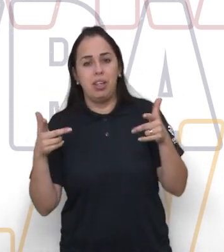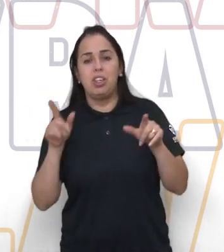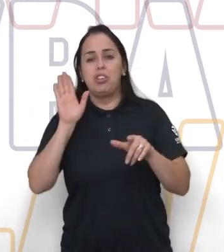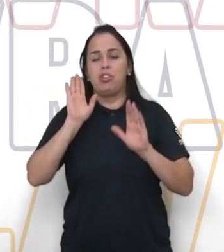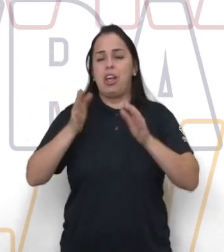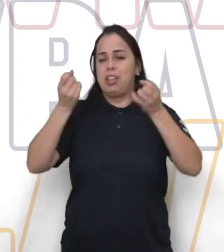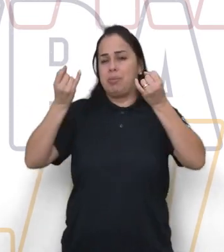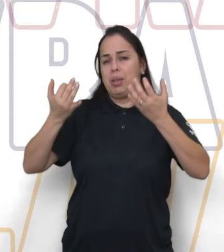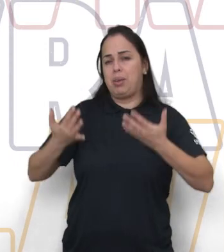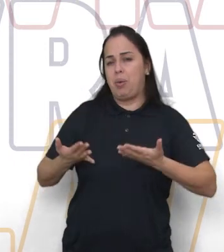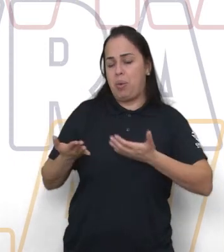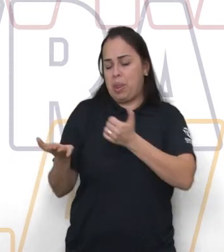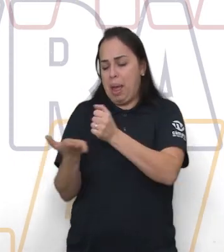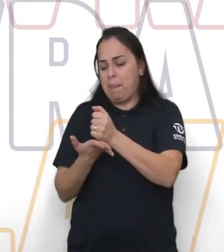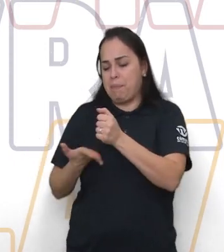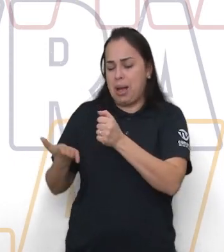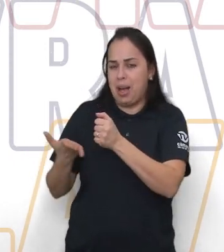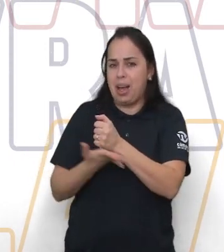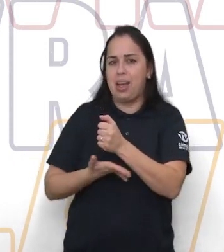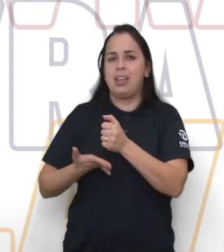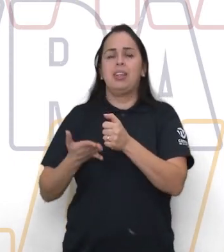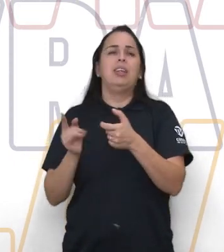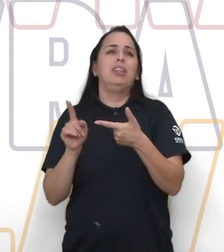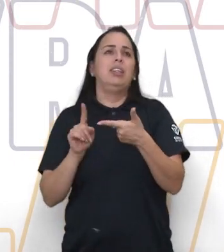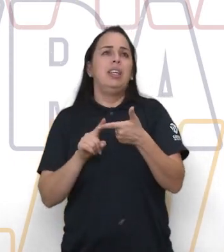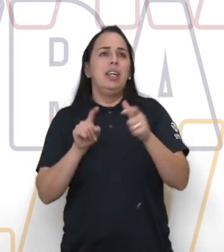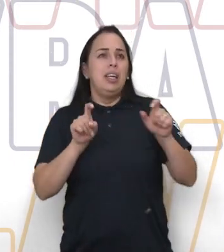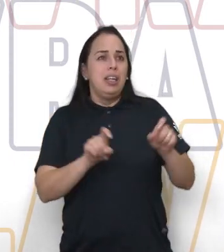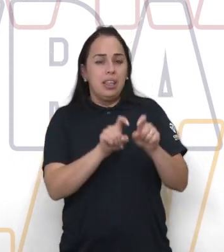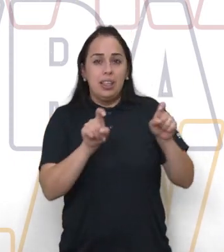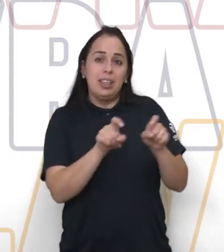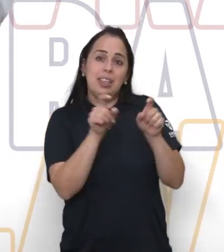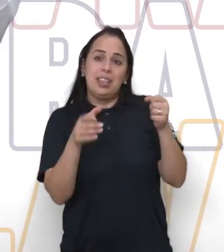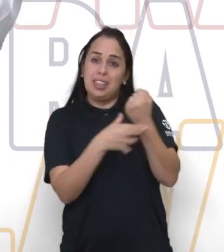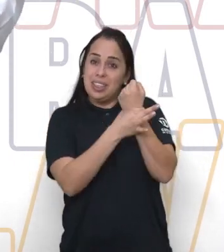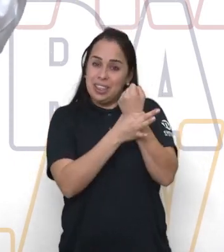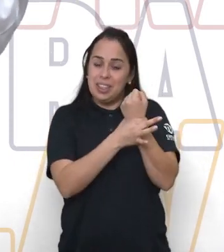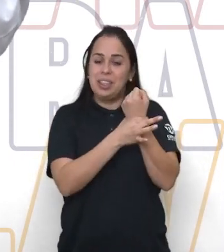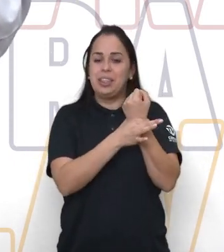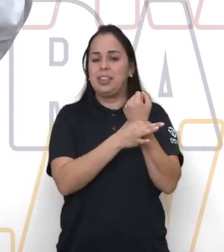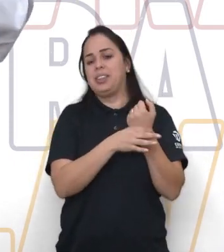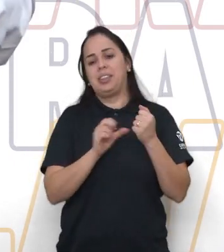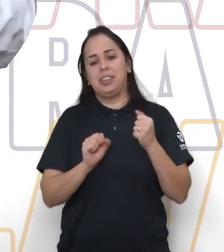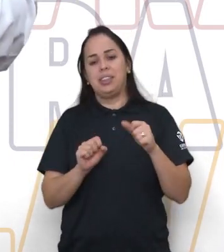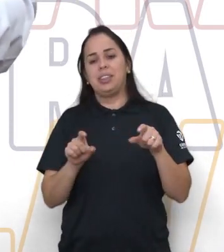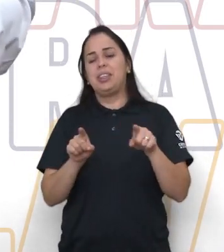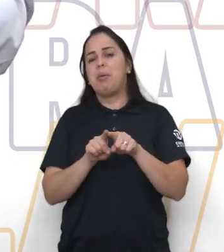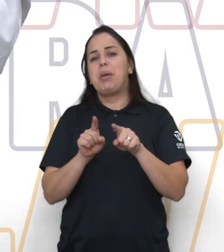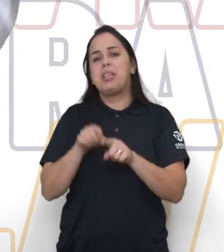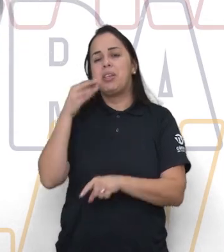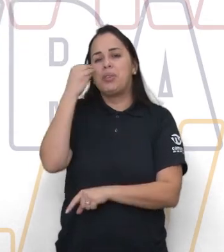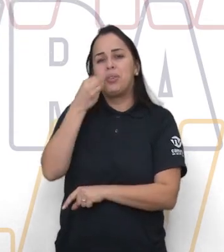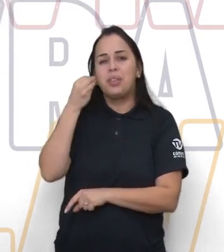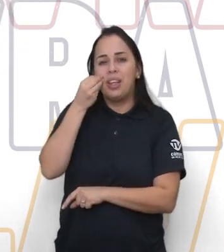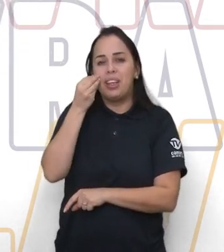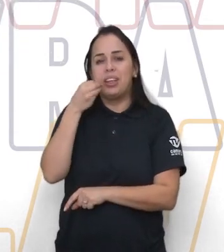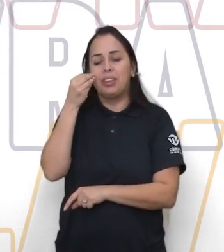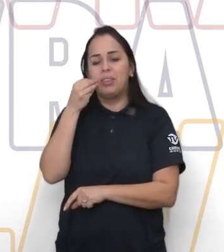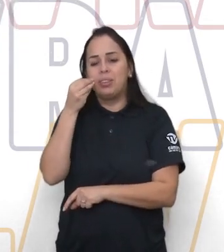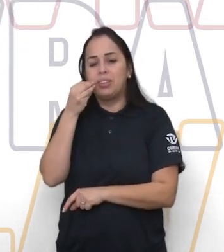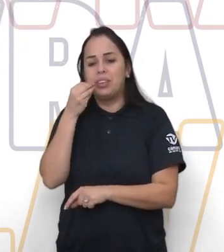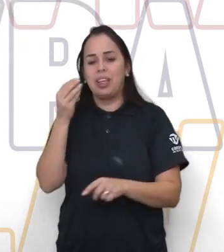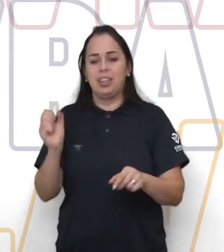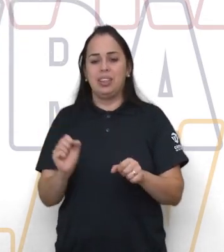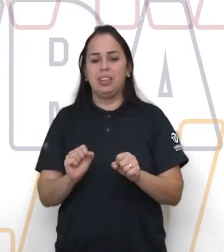dos pilares né a gente tá falando da sabe a segurança a gente tá falando das simulações a